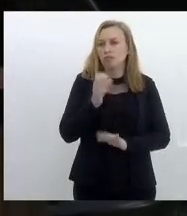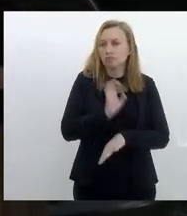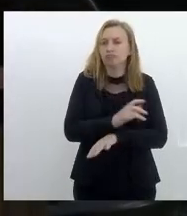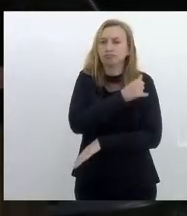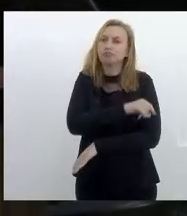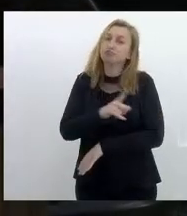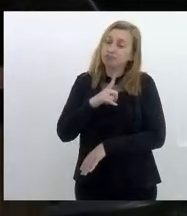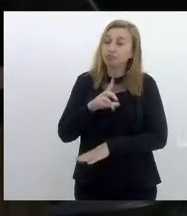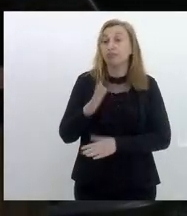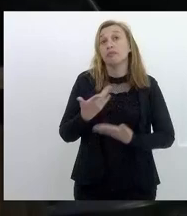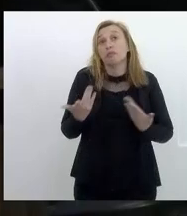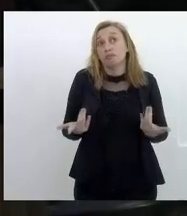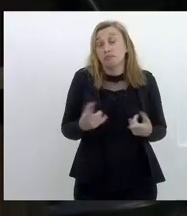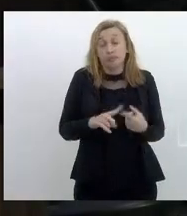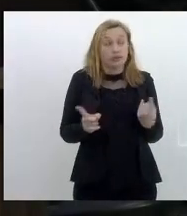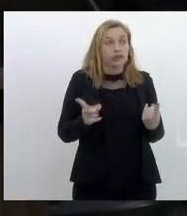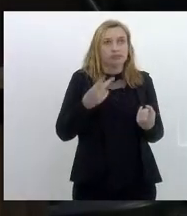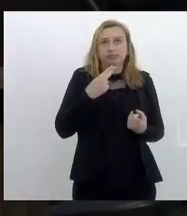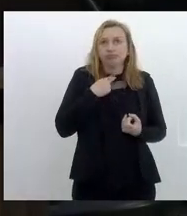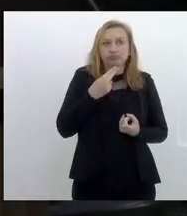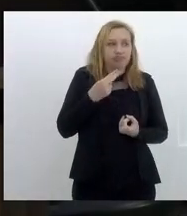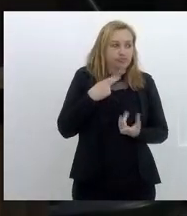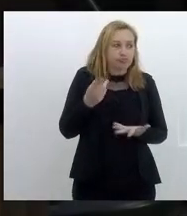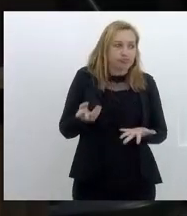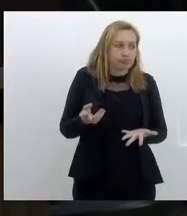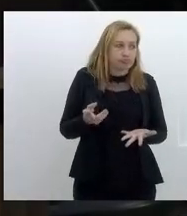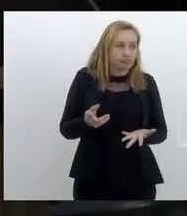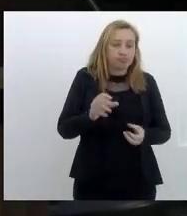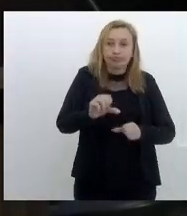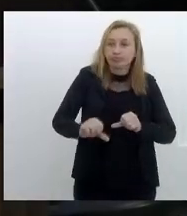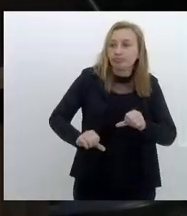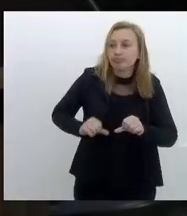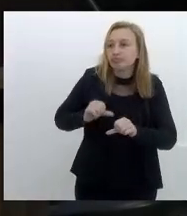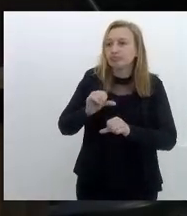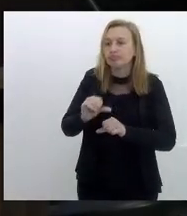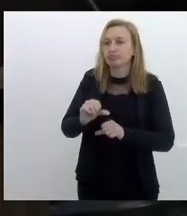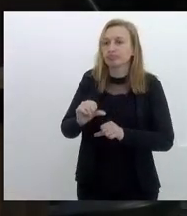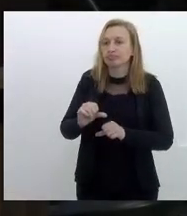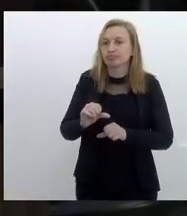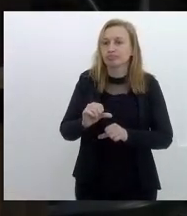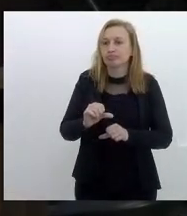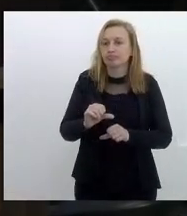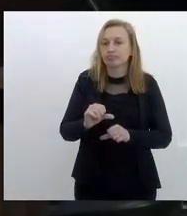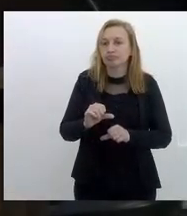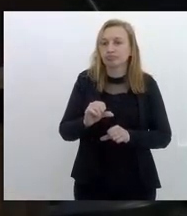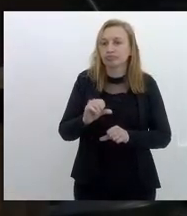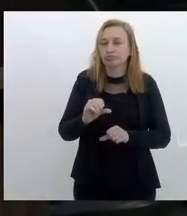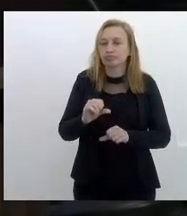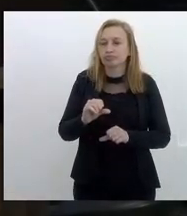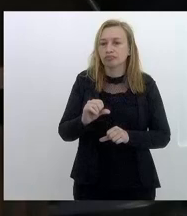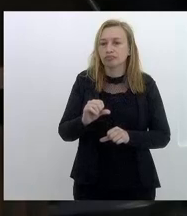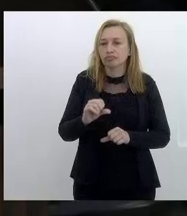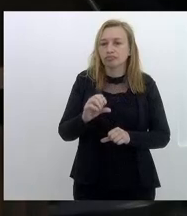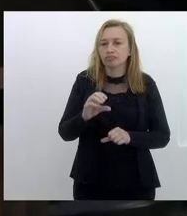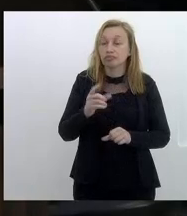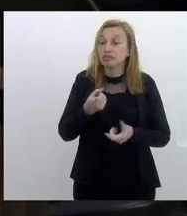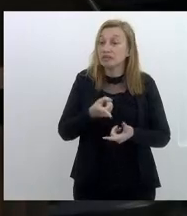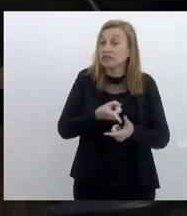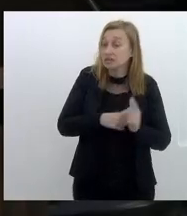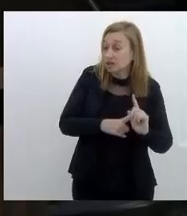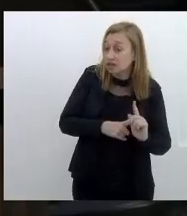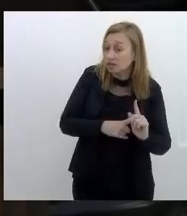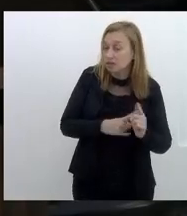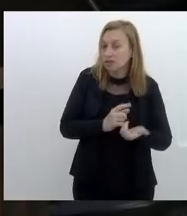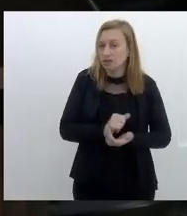ninguém te conhece mas não pode transformar Isso numa conta e esta conta